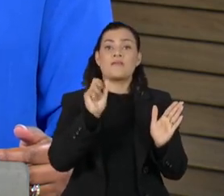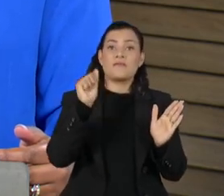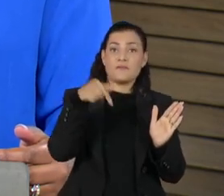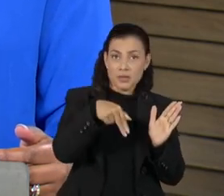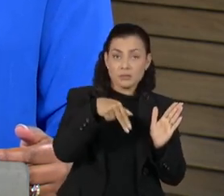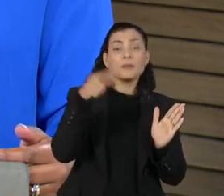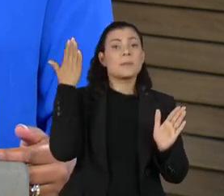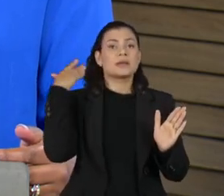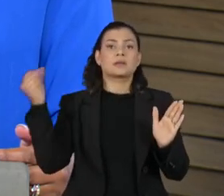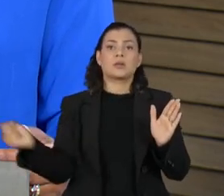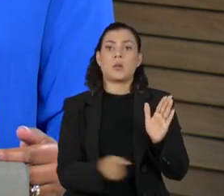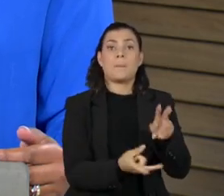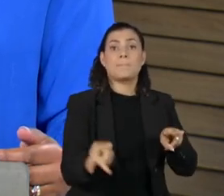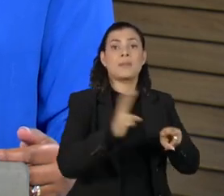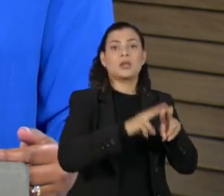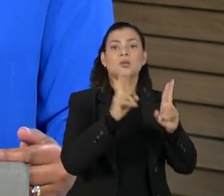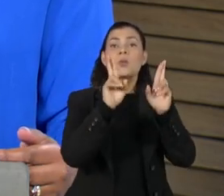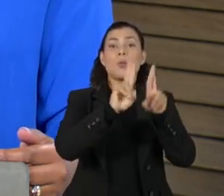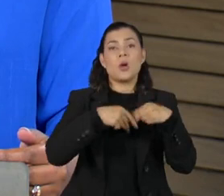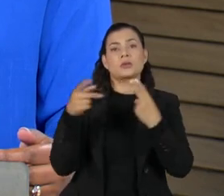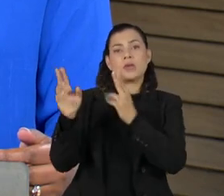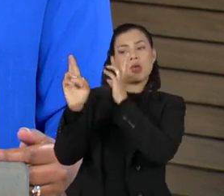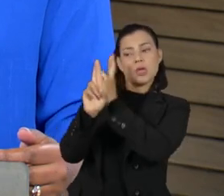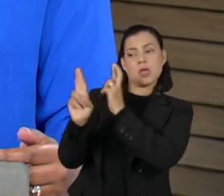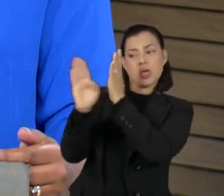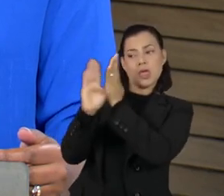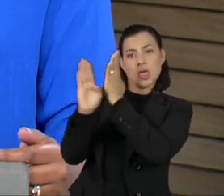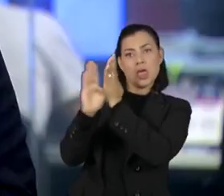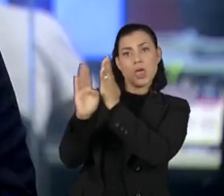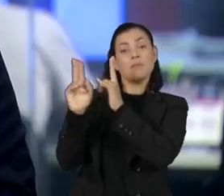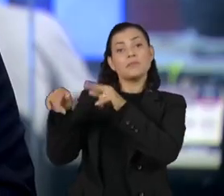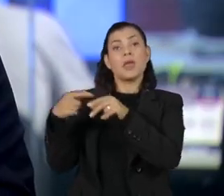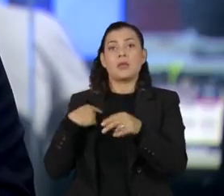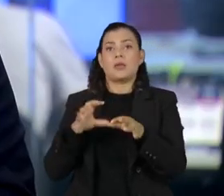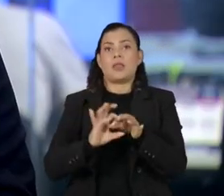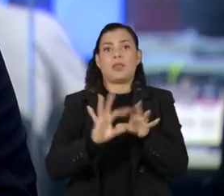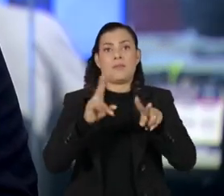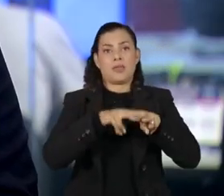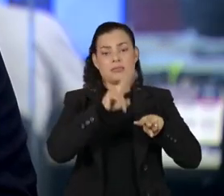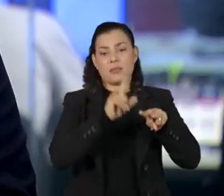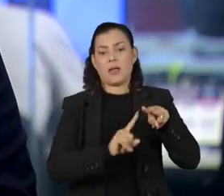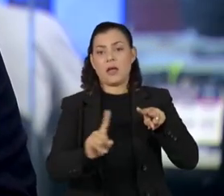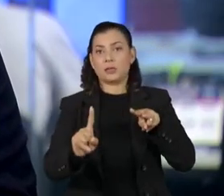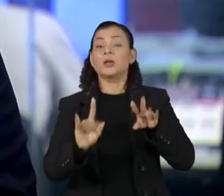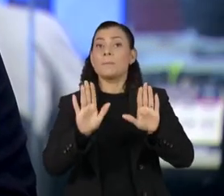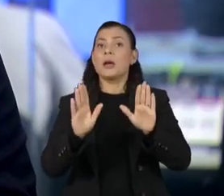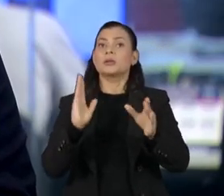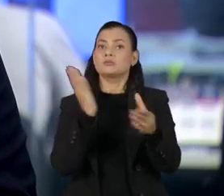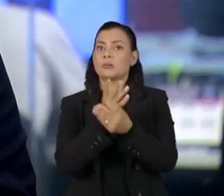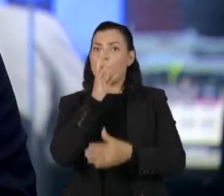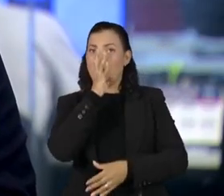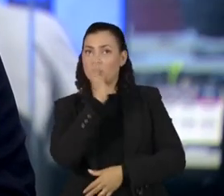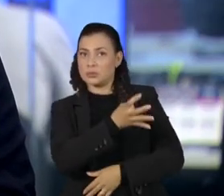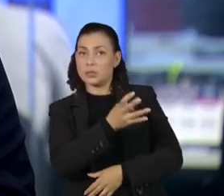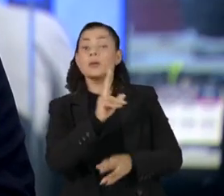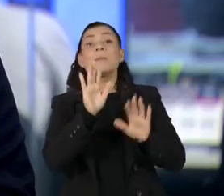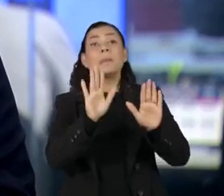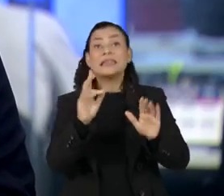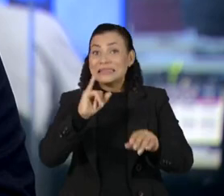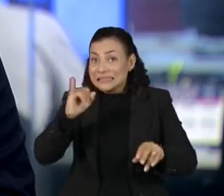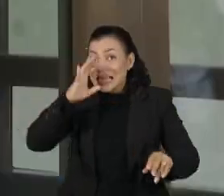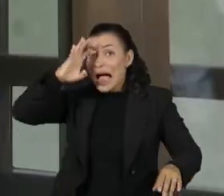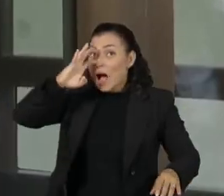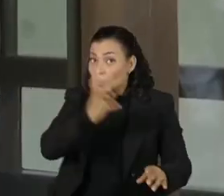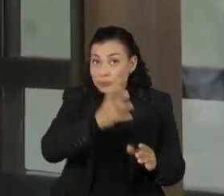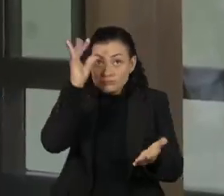preso por espionagem responder a se as acusações em liberdade se for condenado jornalista poderá pegar 20 anos de